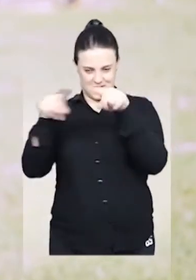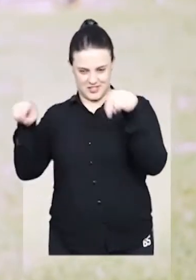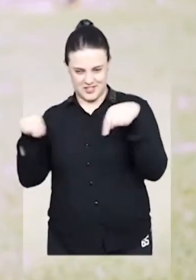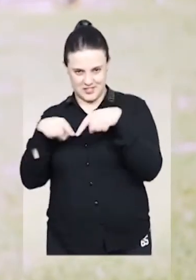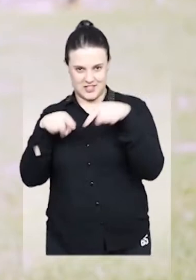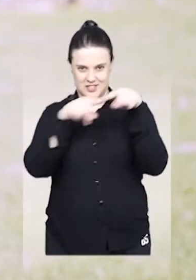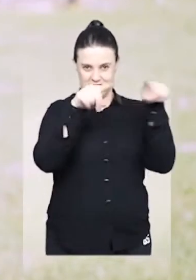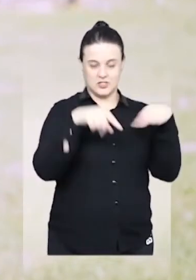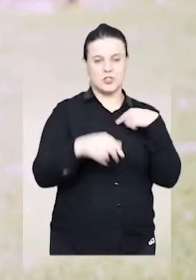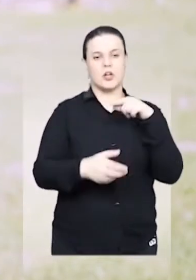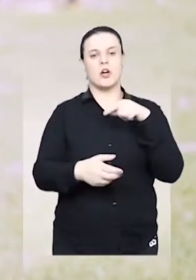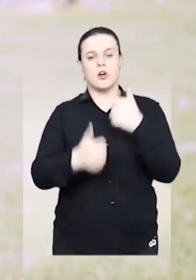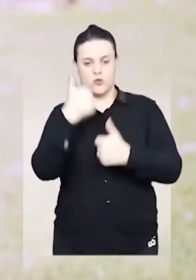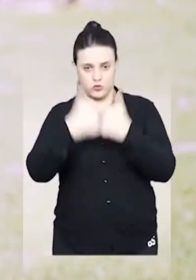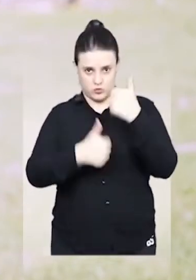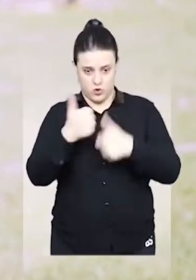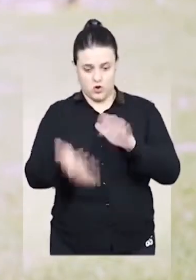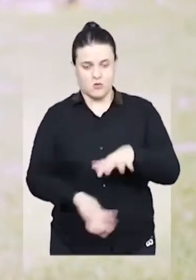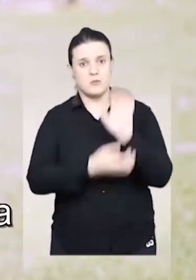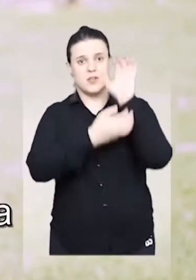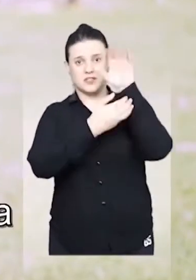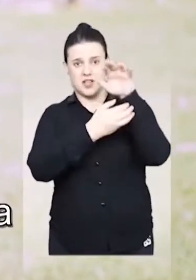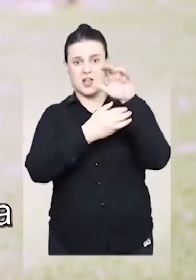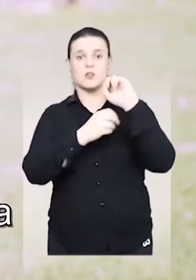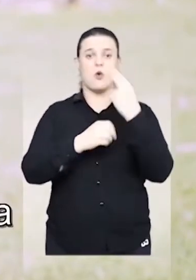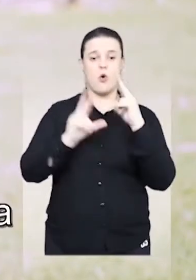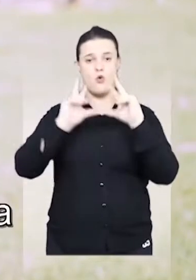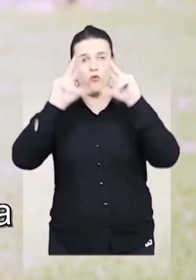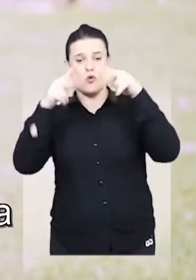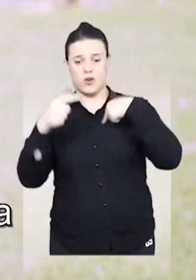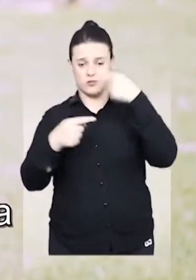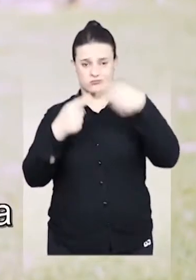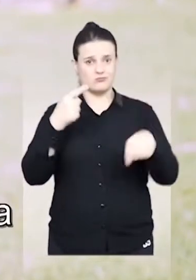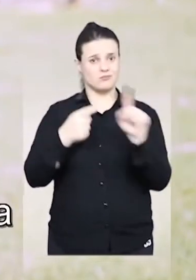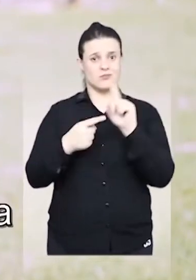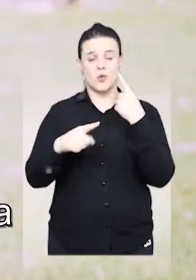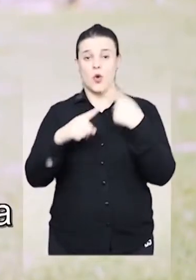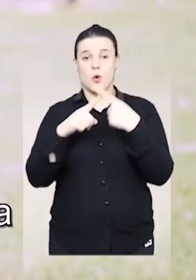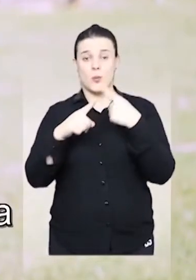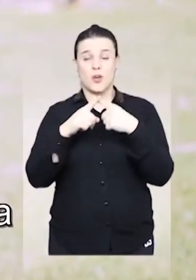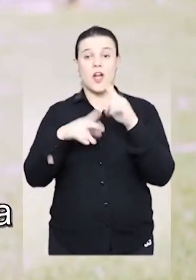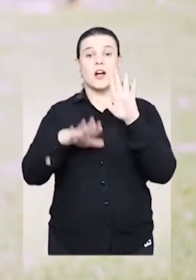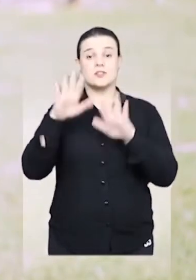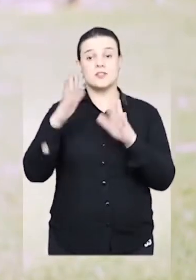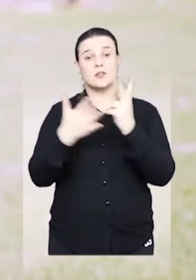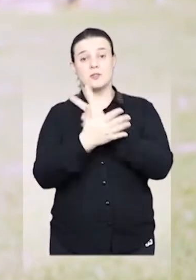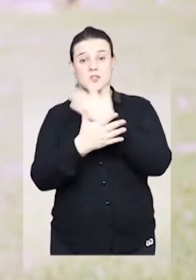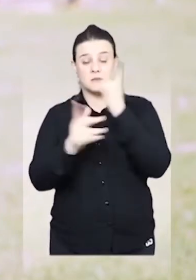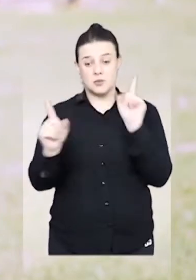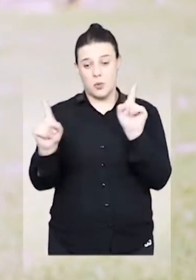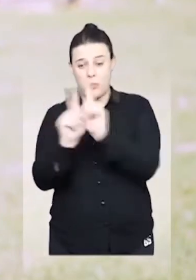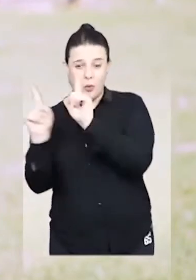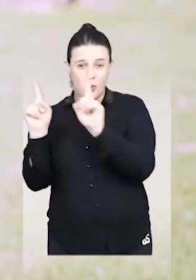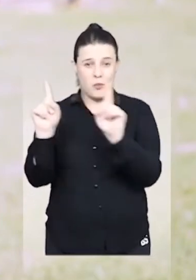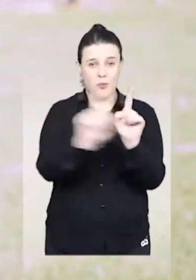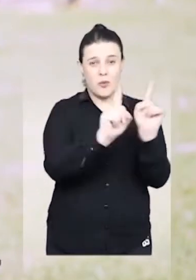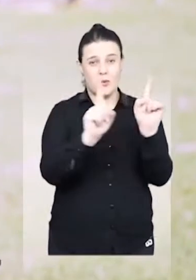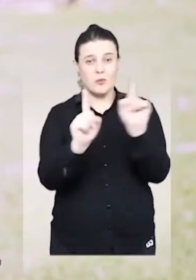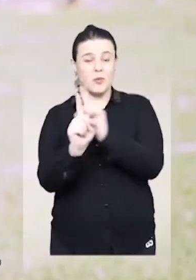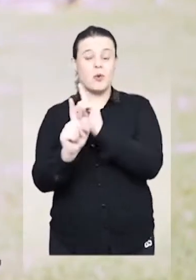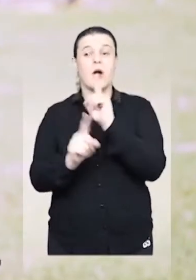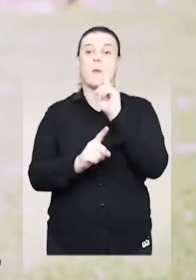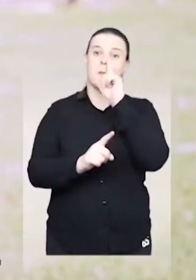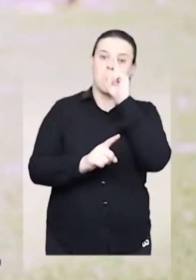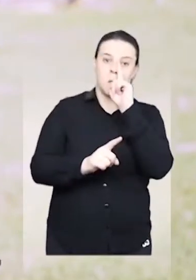opções eram futebol, basquete ou vôlei. Eu não me enquadrava em nenhuma delas porque esporte de impacto, apesar de gostar, é